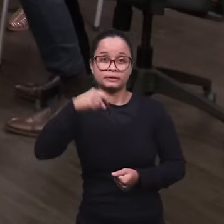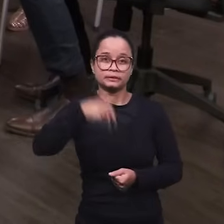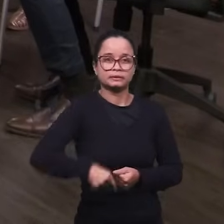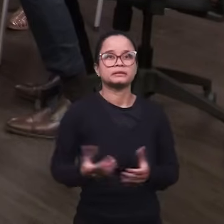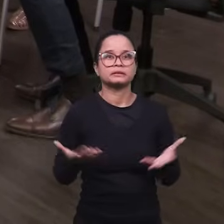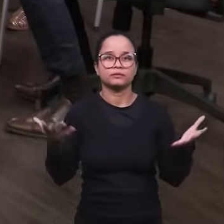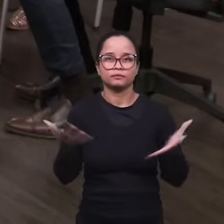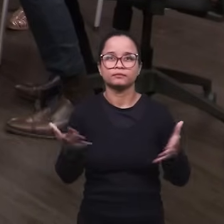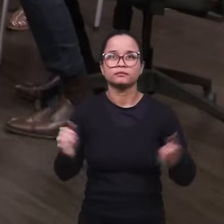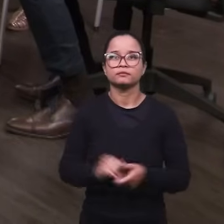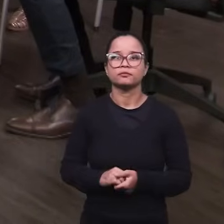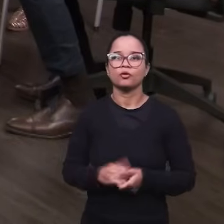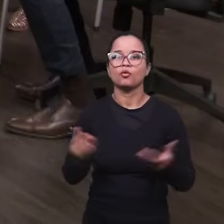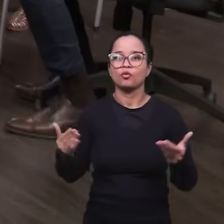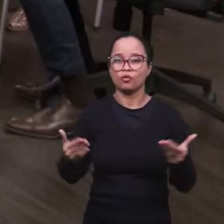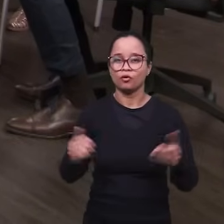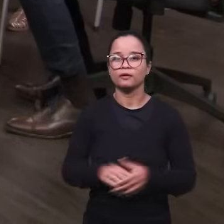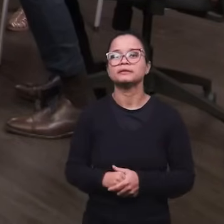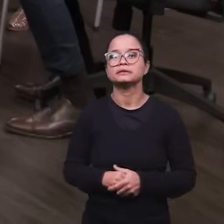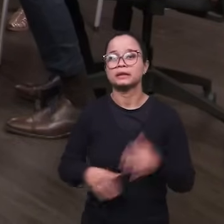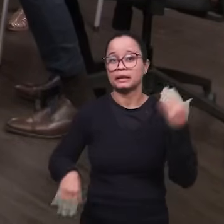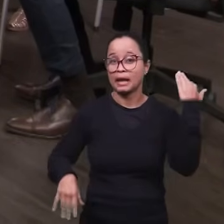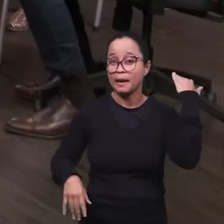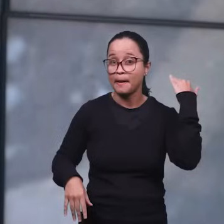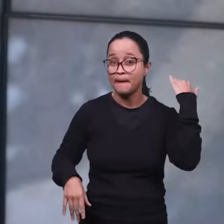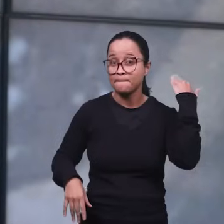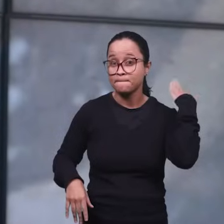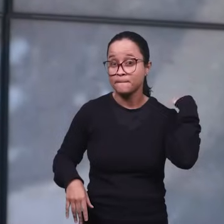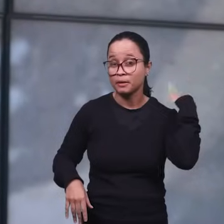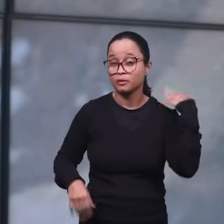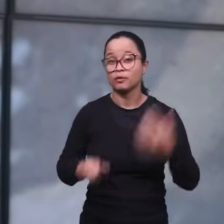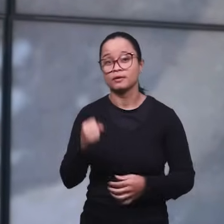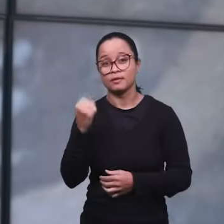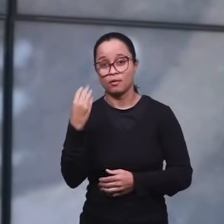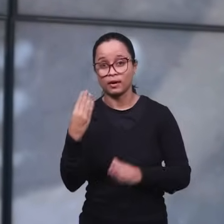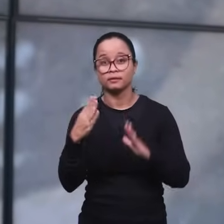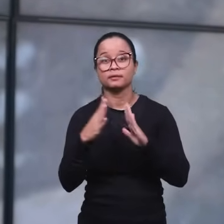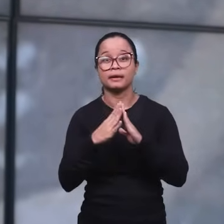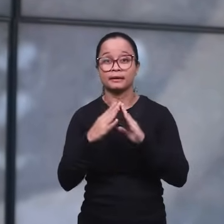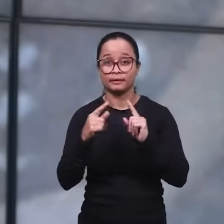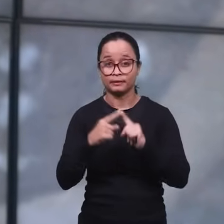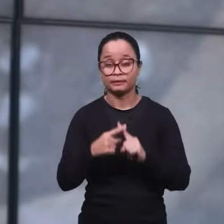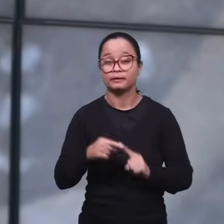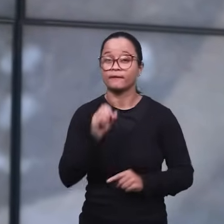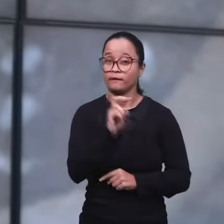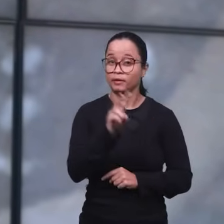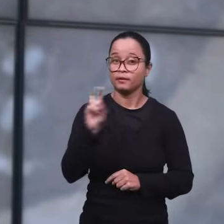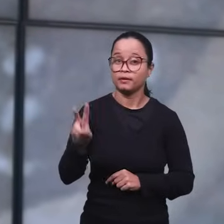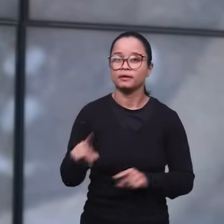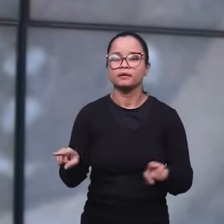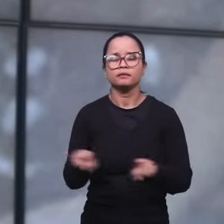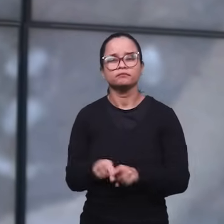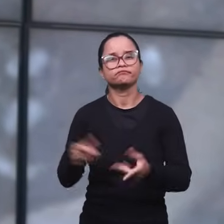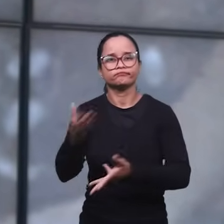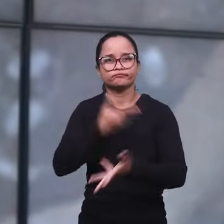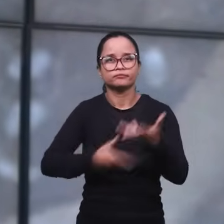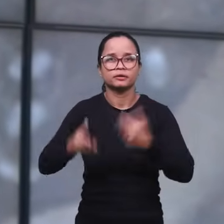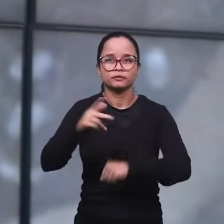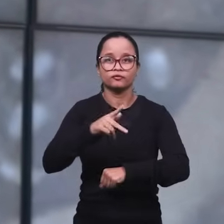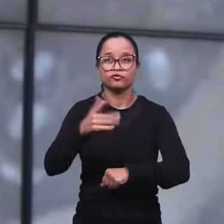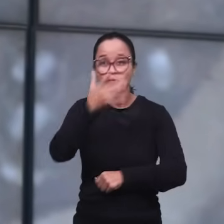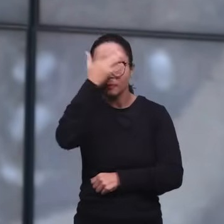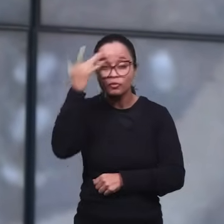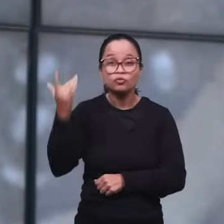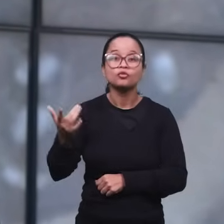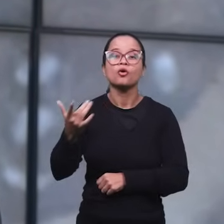presente hoje. Os jovens são de Praia da Costa 4, aqui na cidade de Vila Velha, mas nós temos a participação também de pessoas de fora aqui da